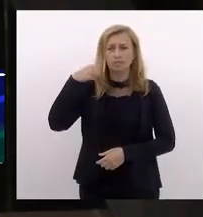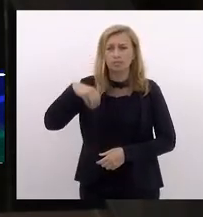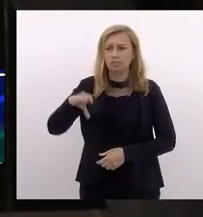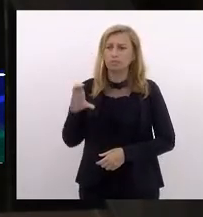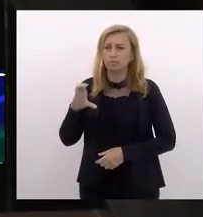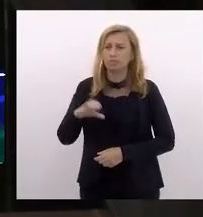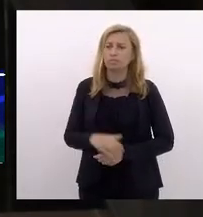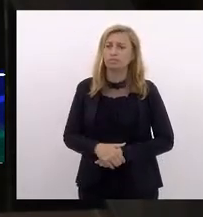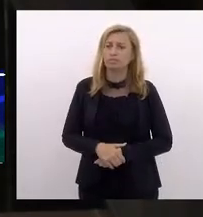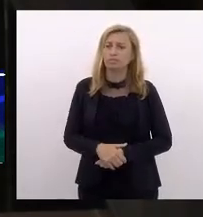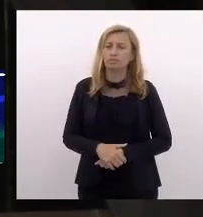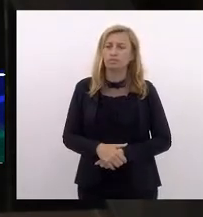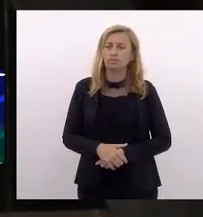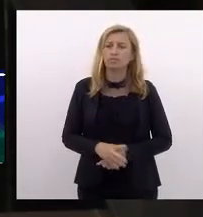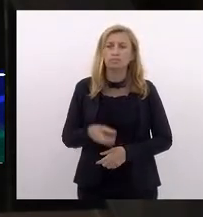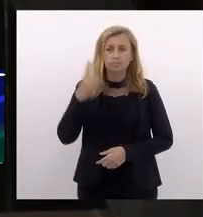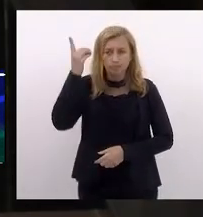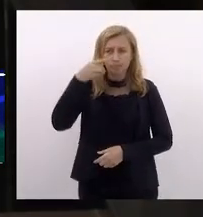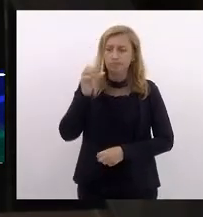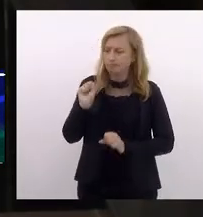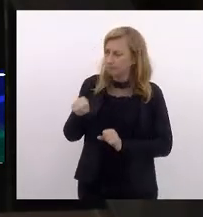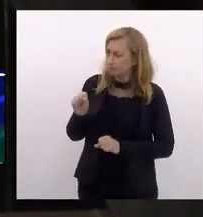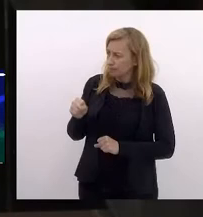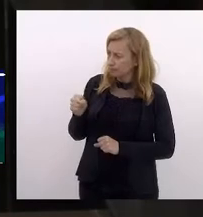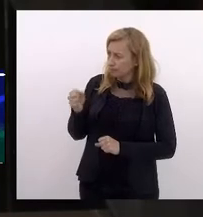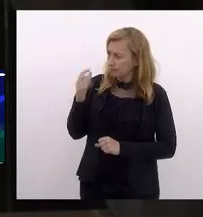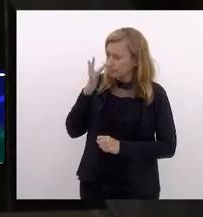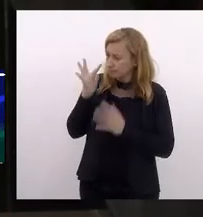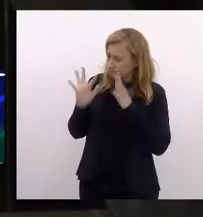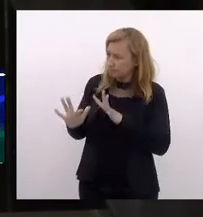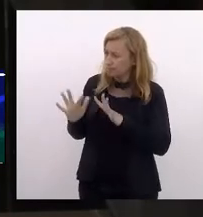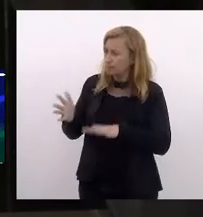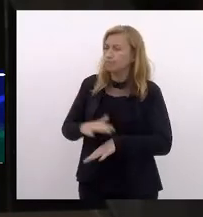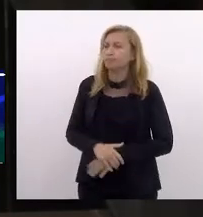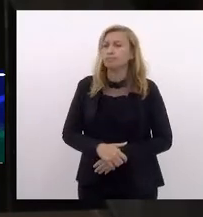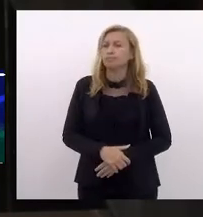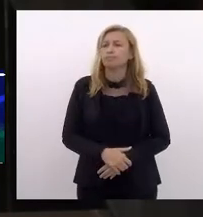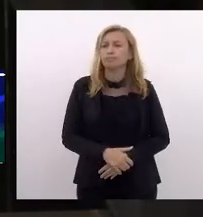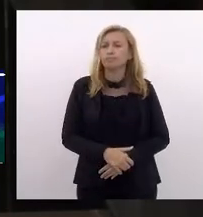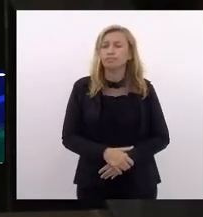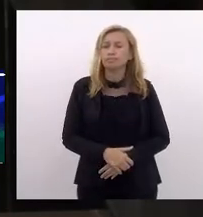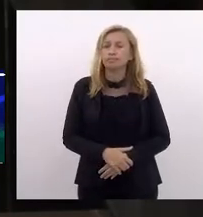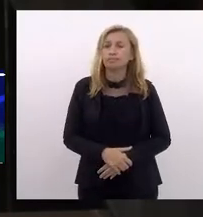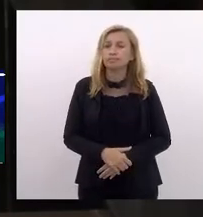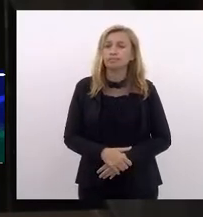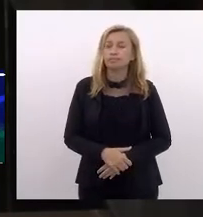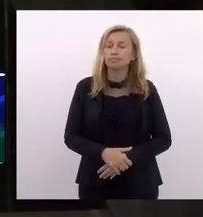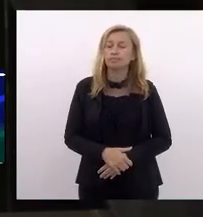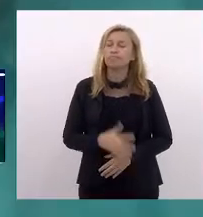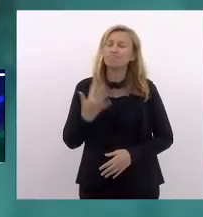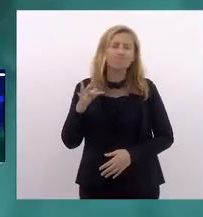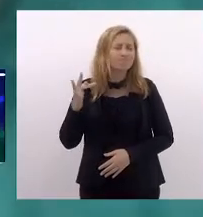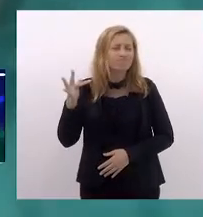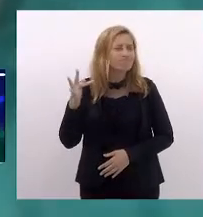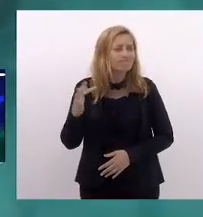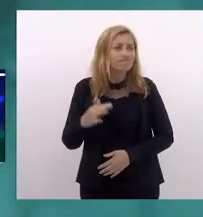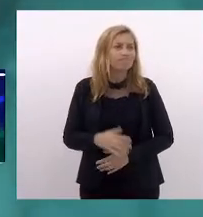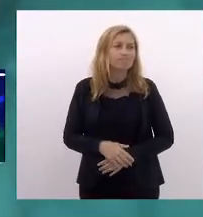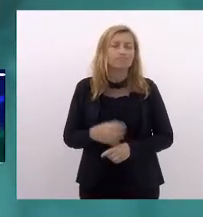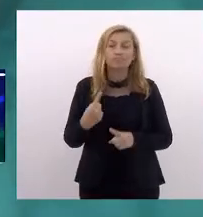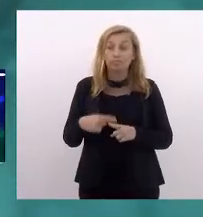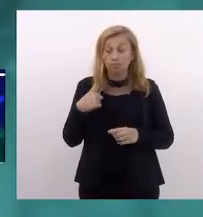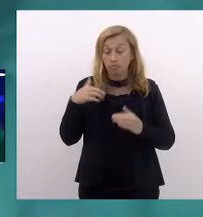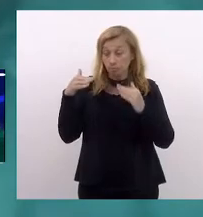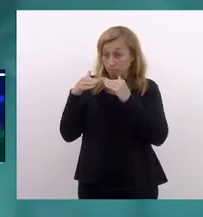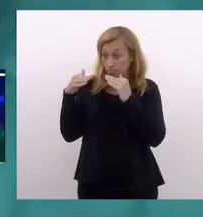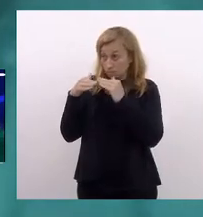parte de dentro sem deputado Carlos minc ouço vossa excelência' com atenção por favor em muito breve Até